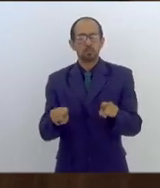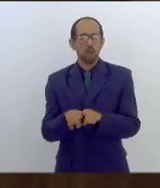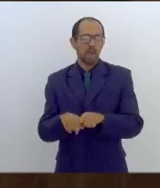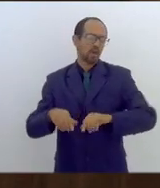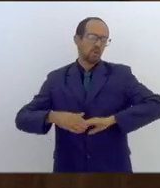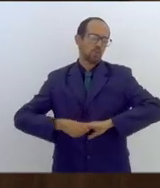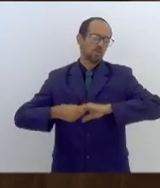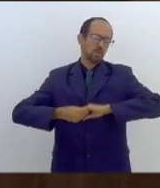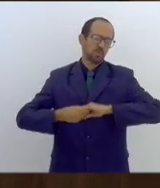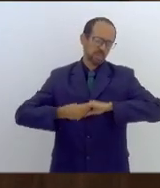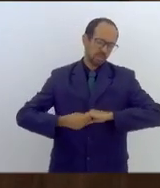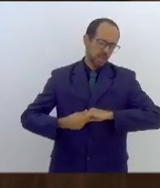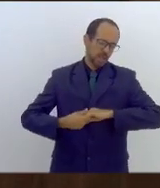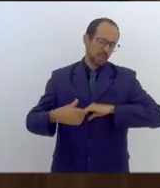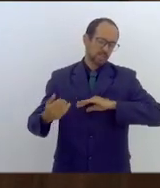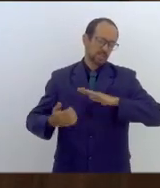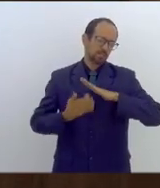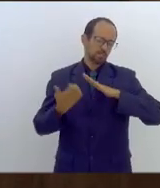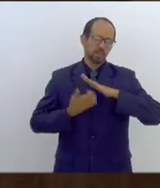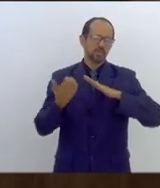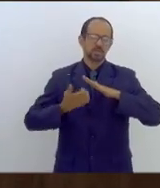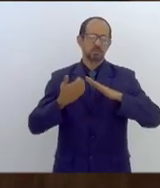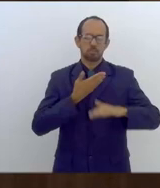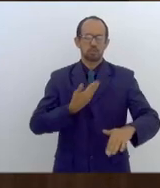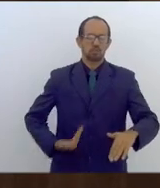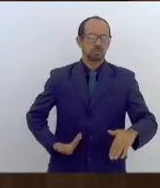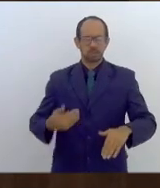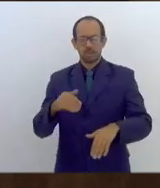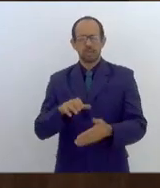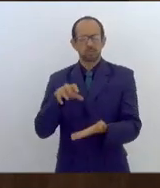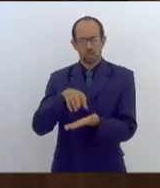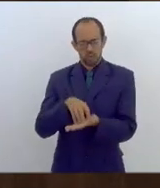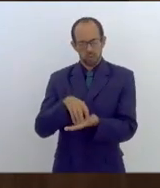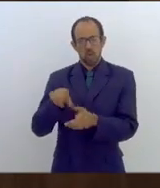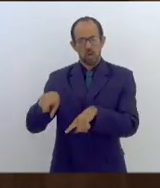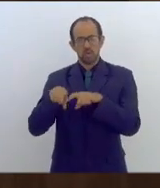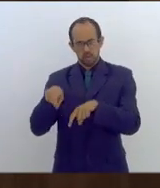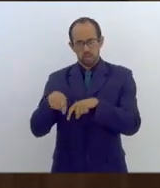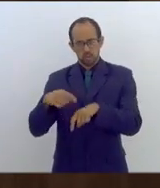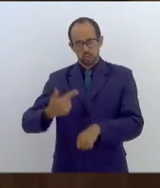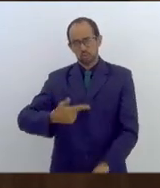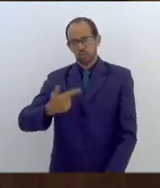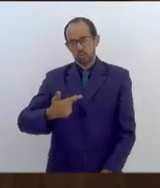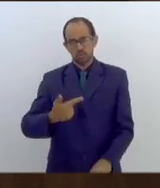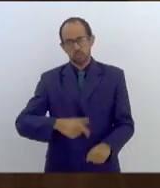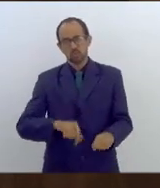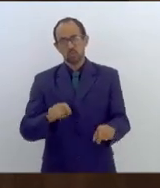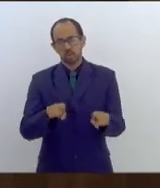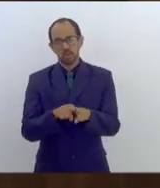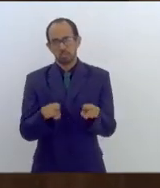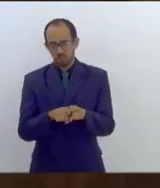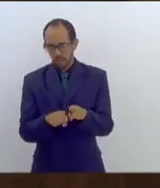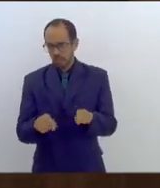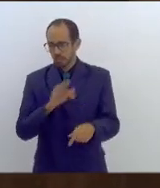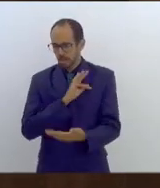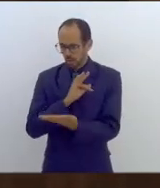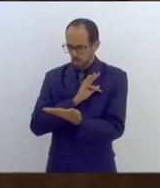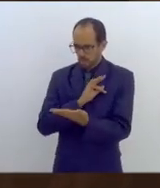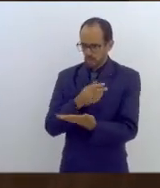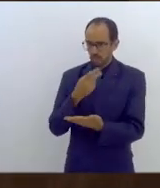e indispensável empresa pública do setor agrícola, que é a Emater. Em segundo lugar, eu queria também, deputada Marta Rocha,